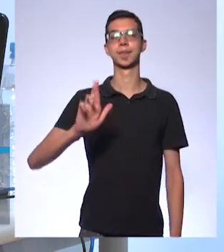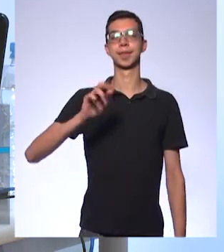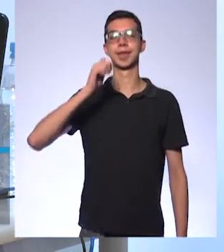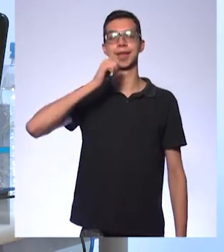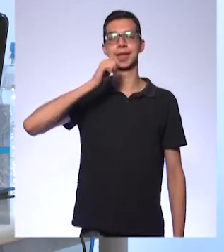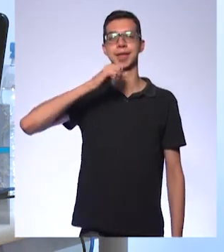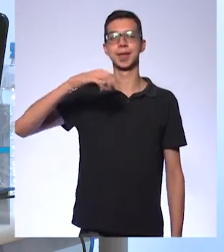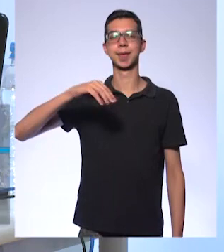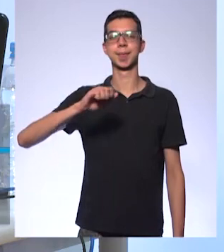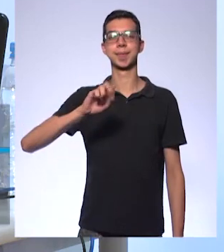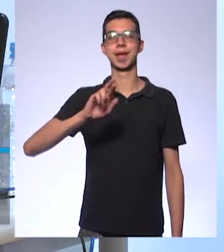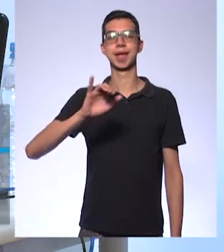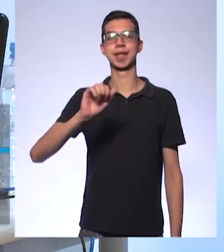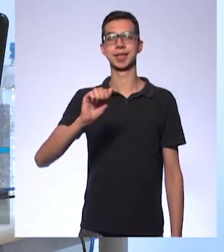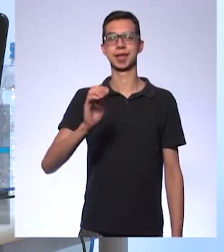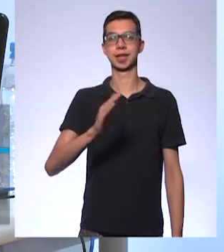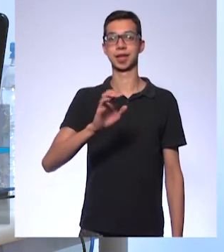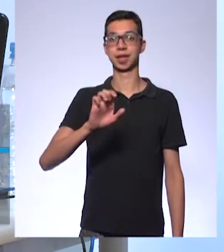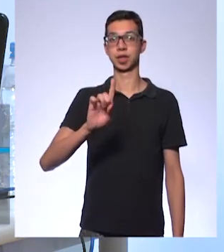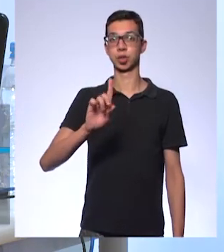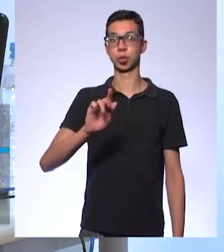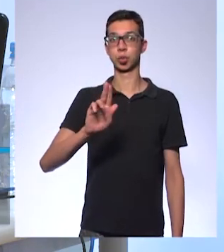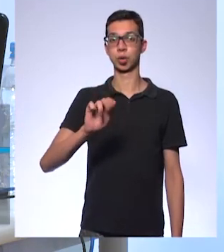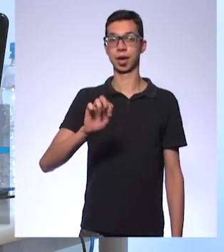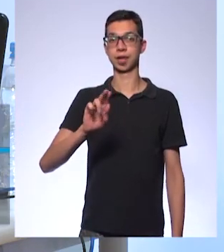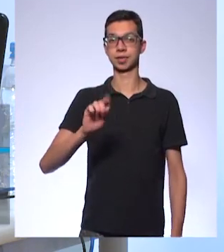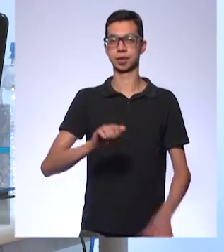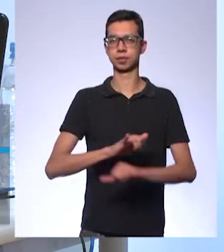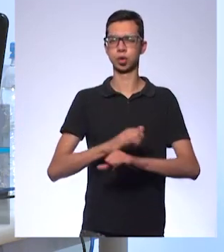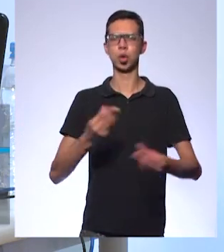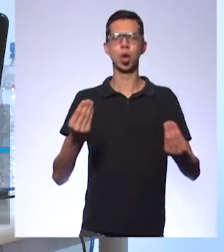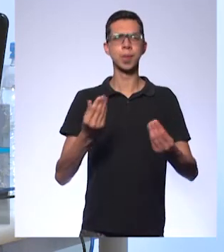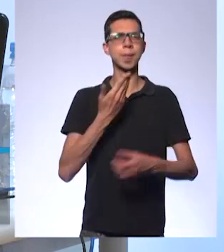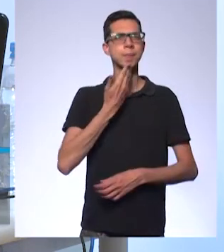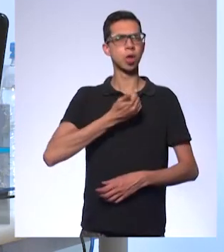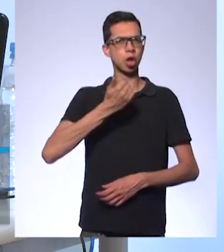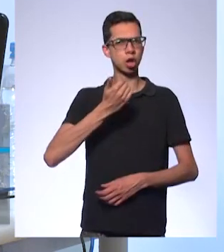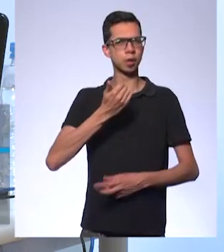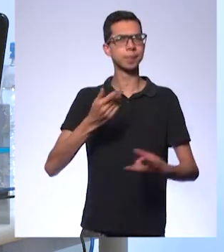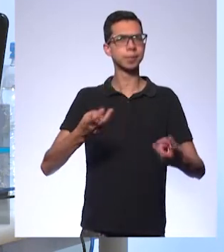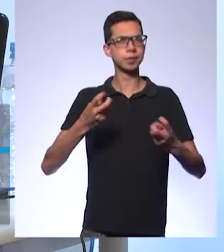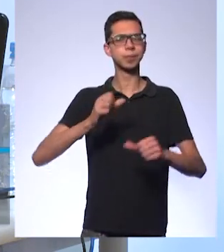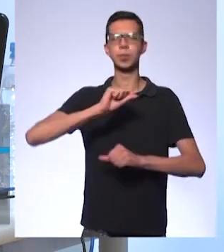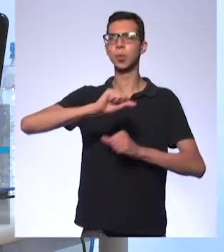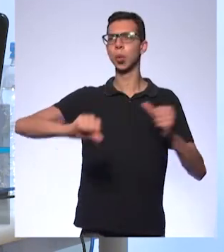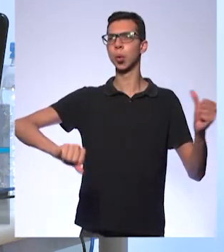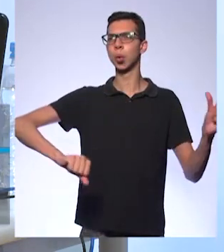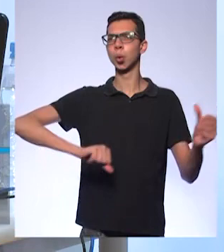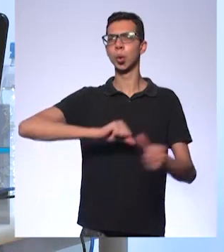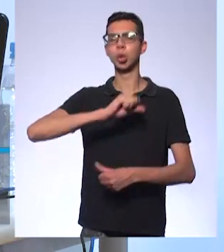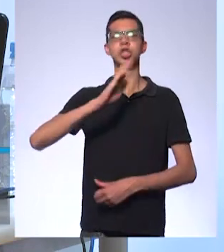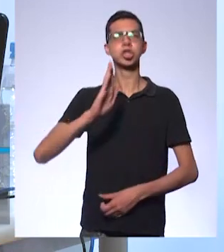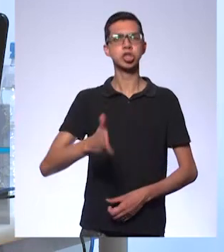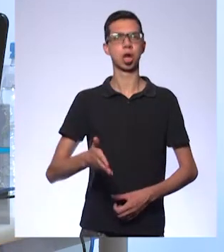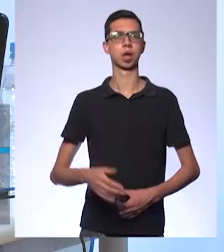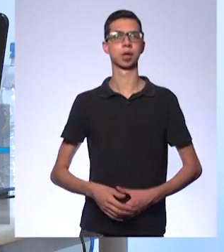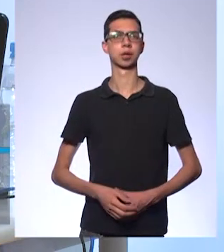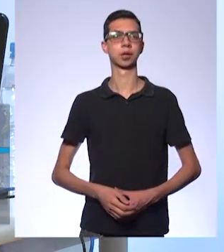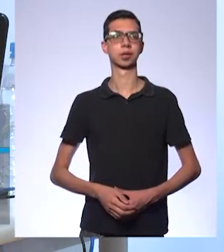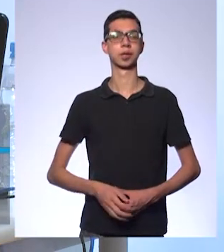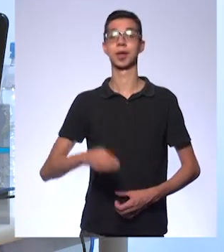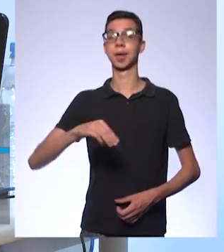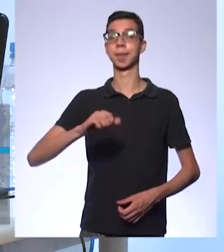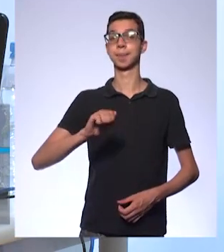as coisas ainda podem melhorar, visto que todas as mudanças já aconteceram? Para Maria Eduarda, todas as mudanças